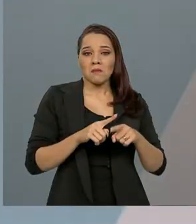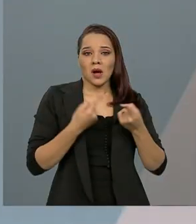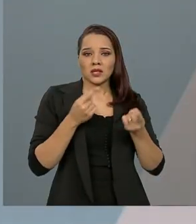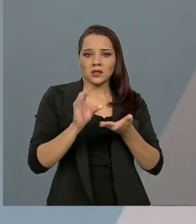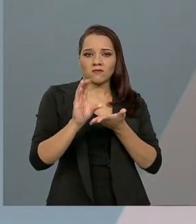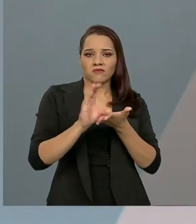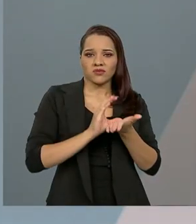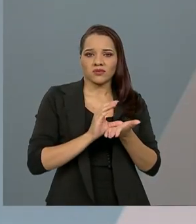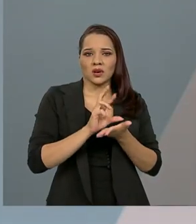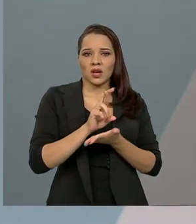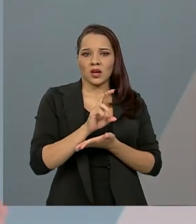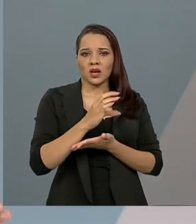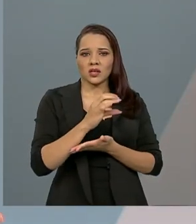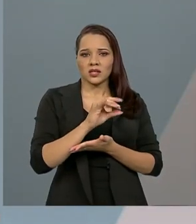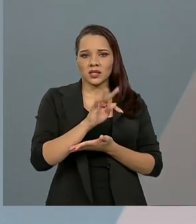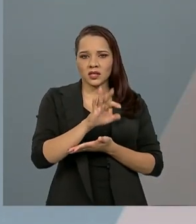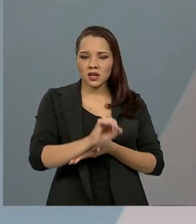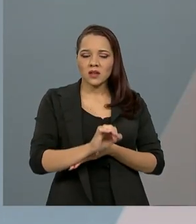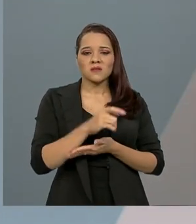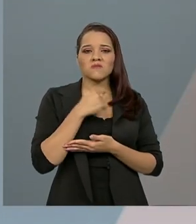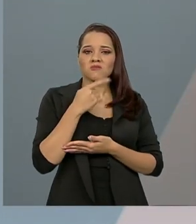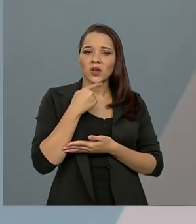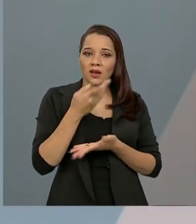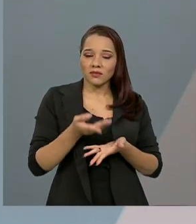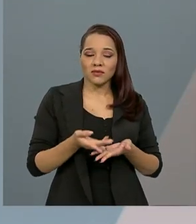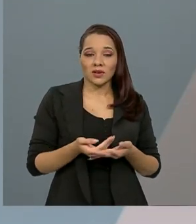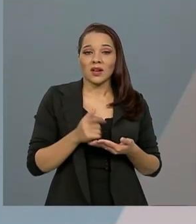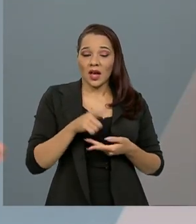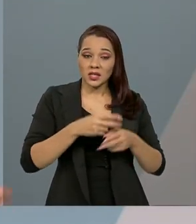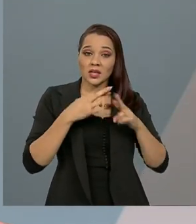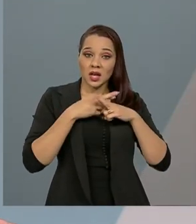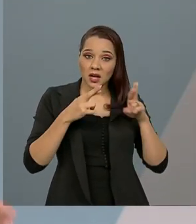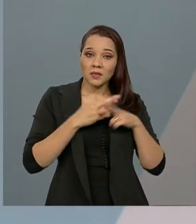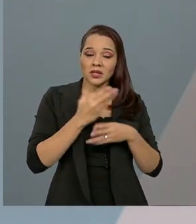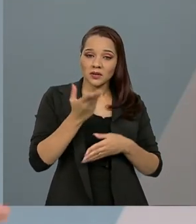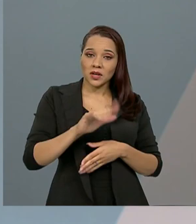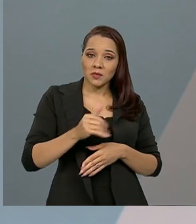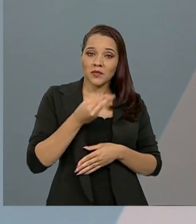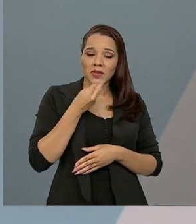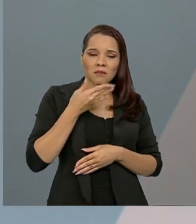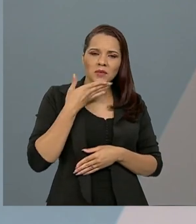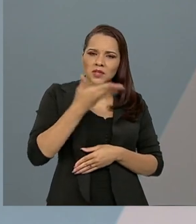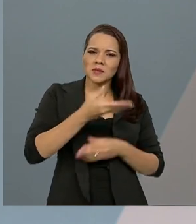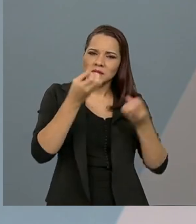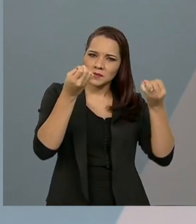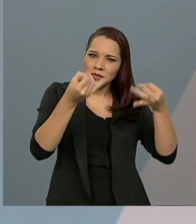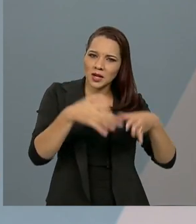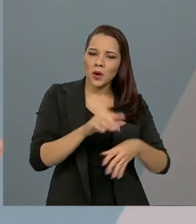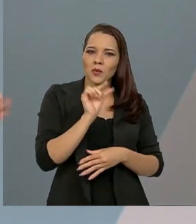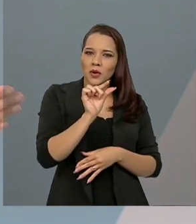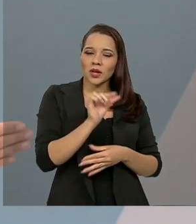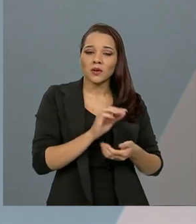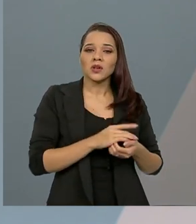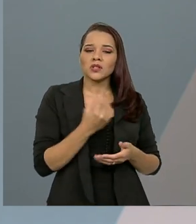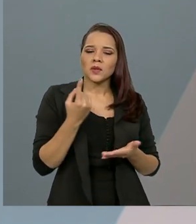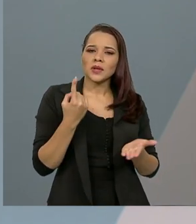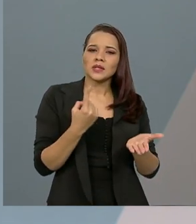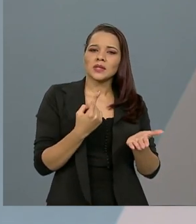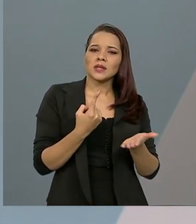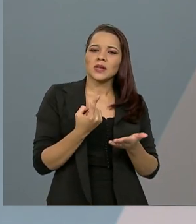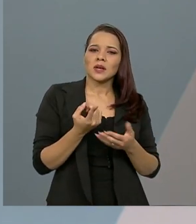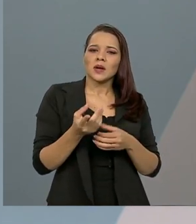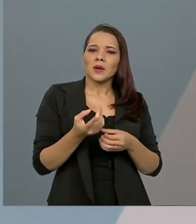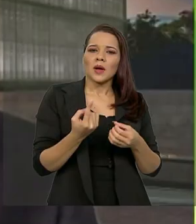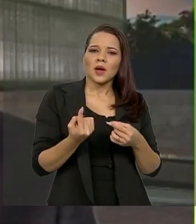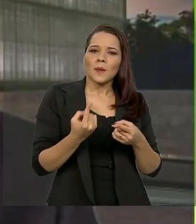as receitas para fazerem jus a essa competência. Isso é uma das reclamações. Queria aproveitar para pedir para o senhor comentar já, inclusive, o Pacto Federativo e esse ponto de